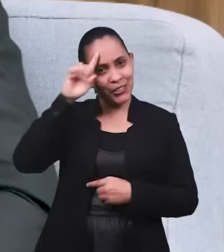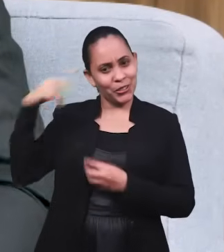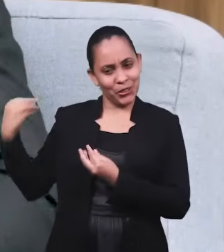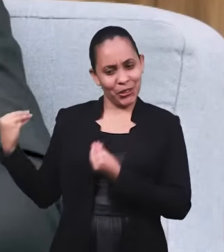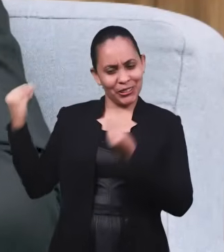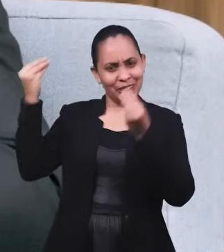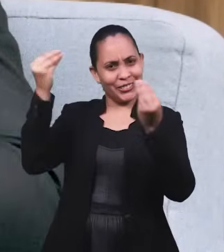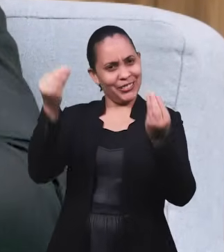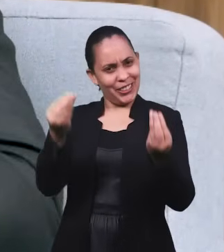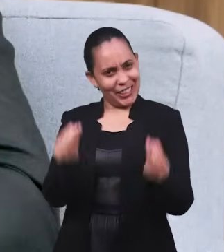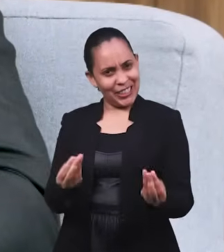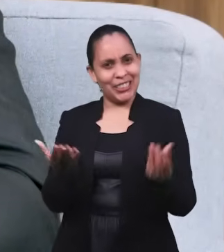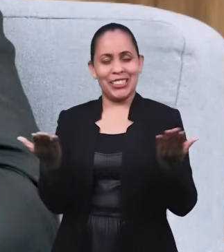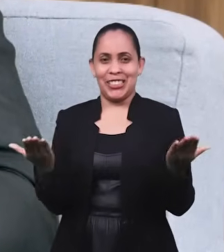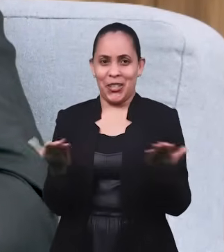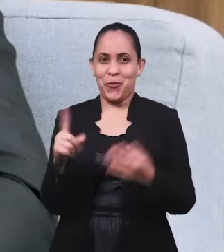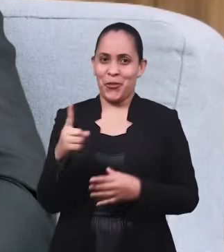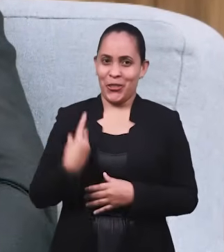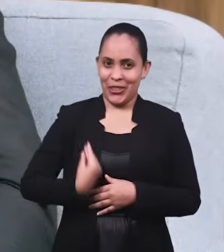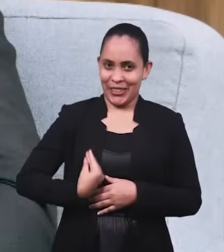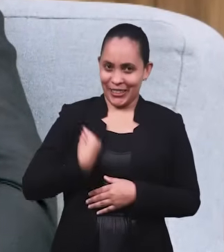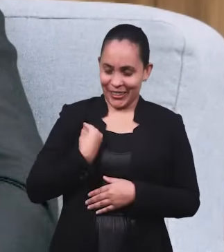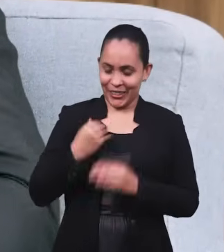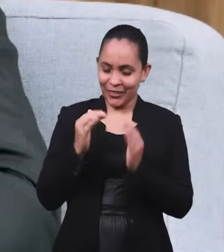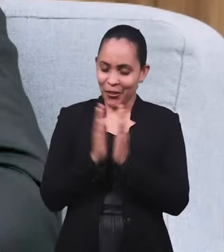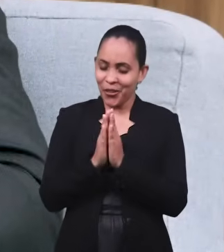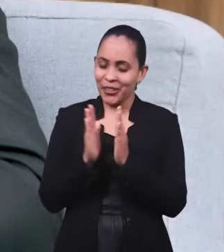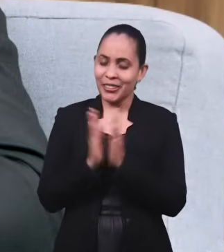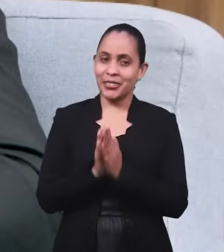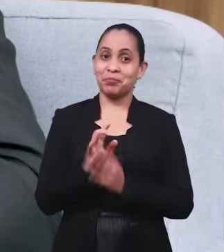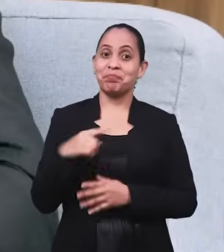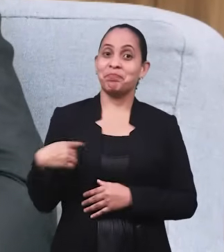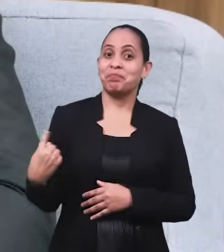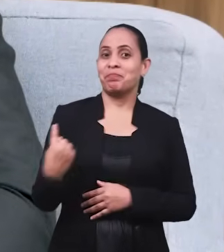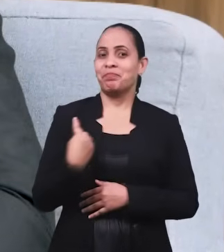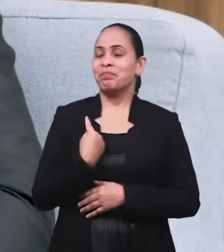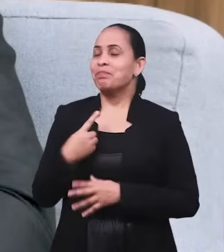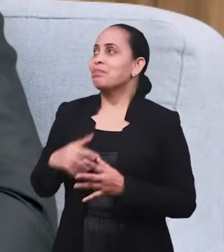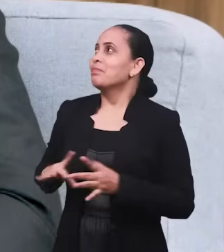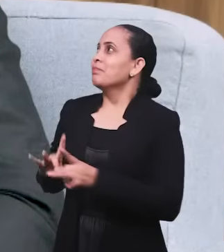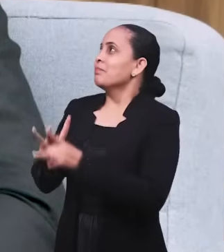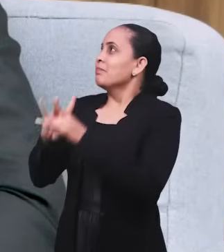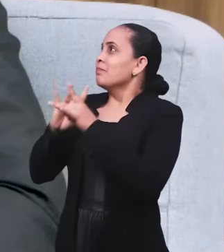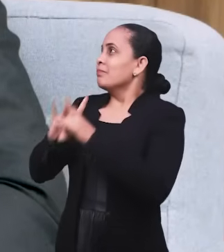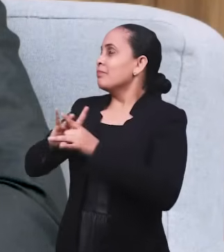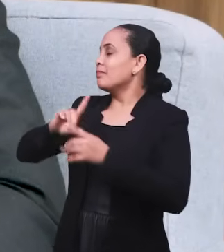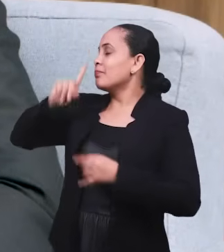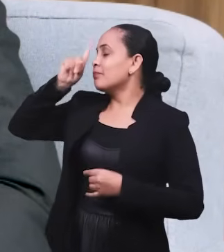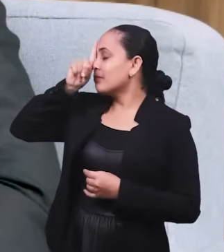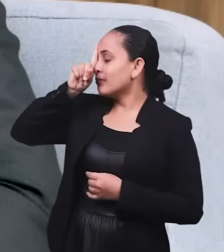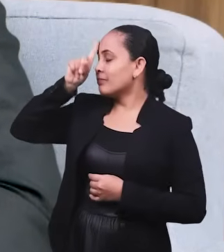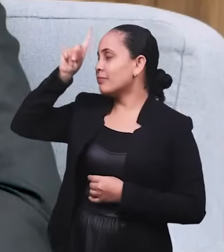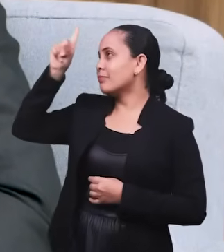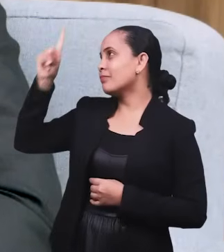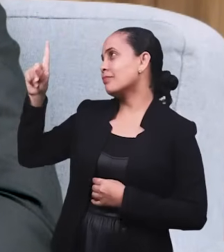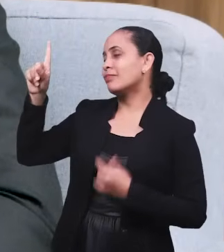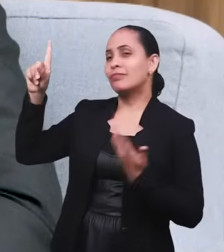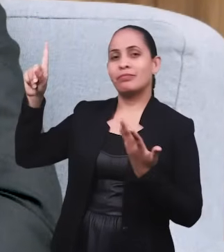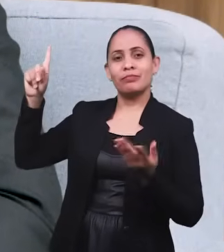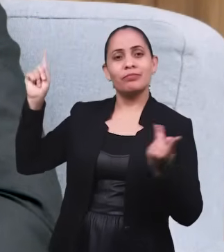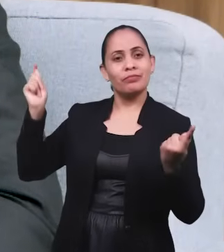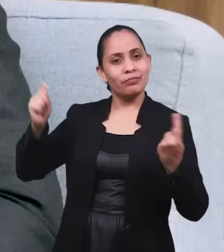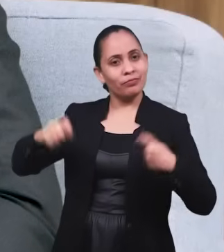é o meio de graça que o Senhor nos deu para entrar na presença dEle, para que nós